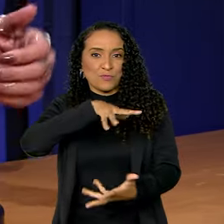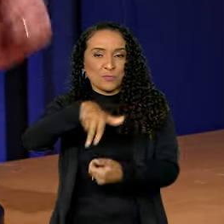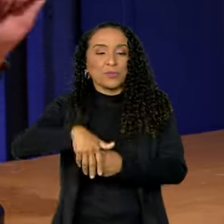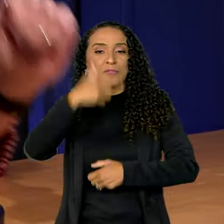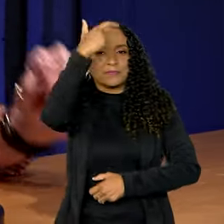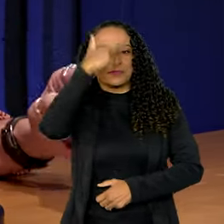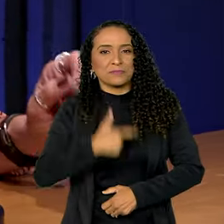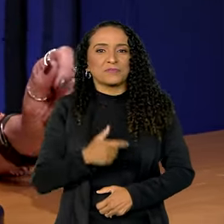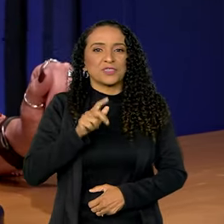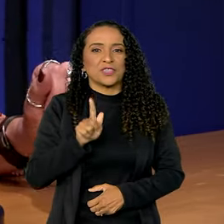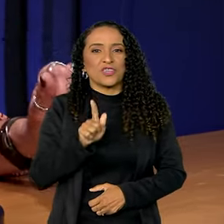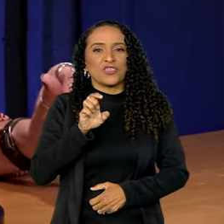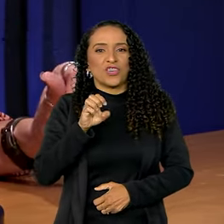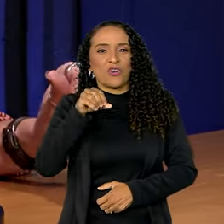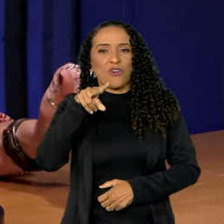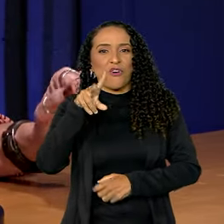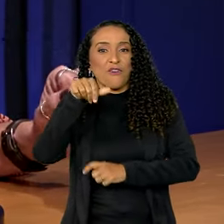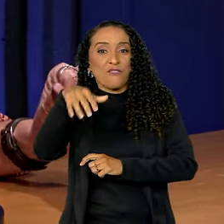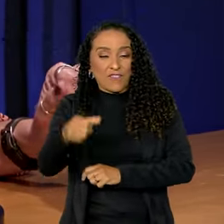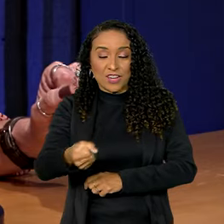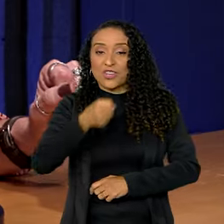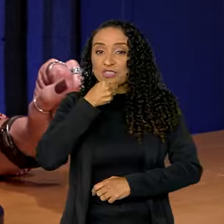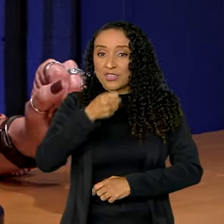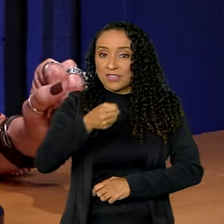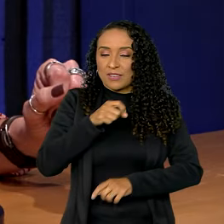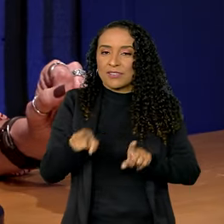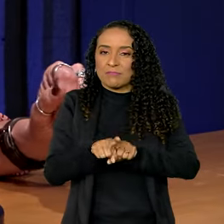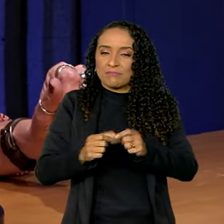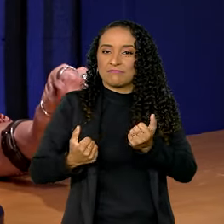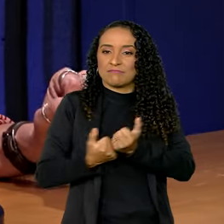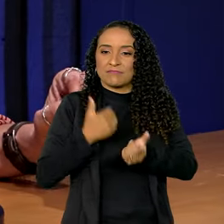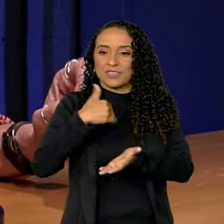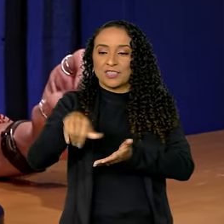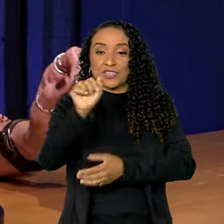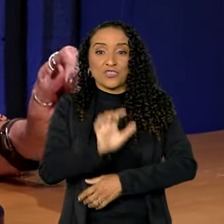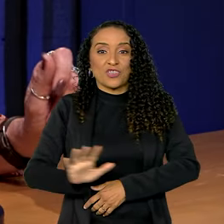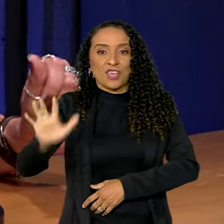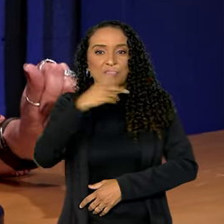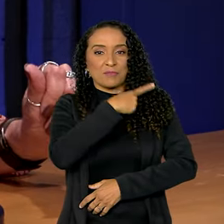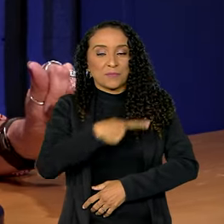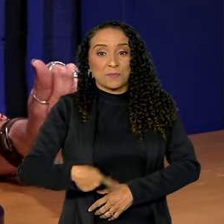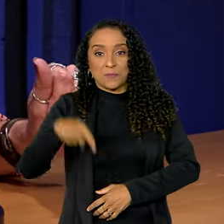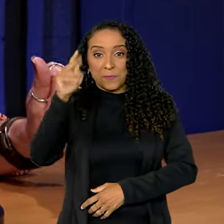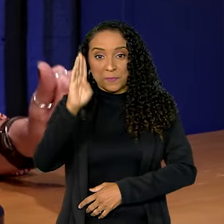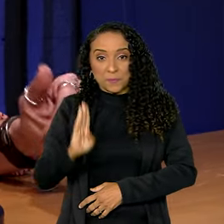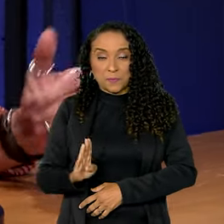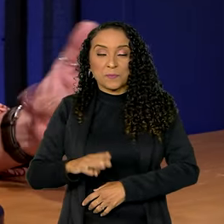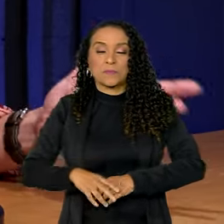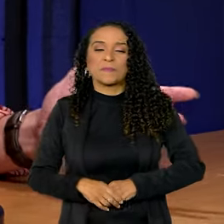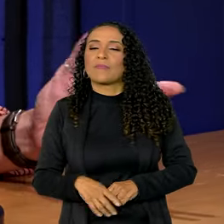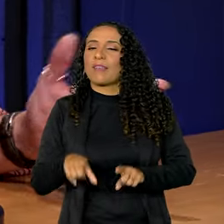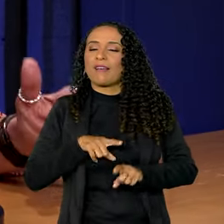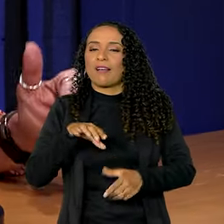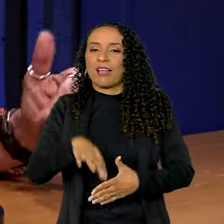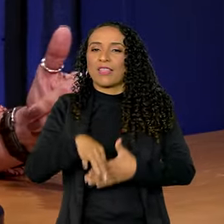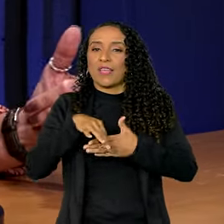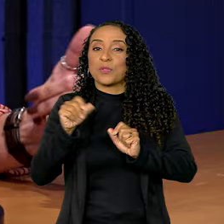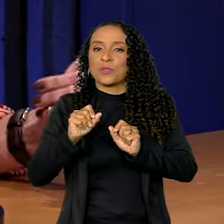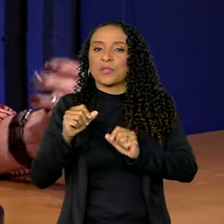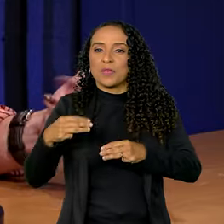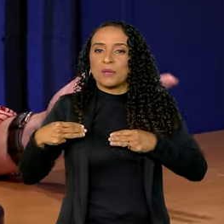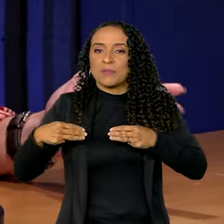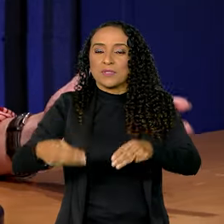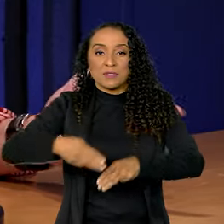vou me apresentar eu sou Geovana tes jornalista e assessora da Secretaria Geral da presidência da república que é liderada pelo